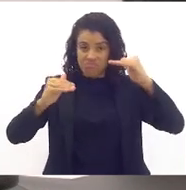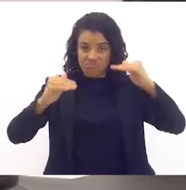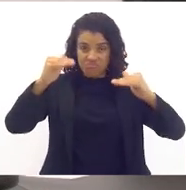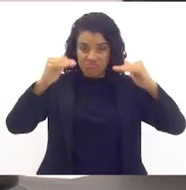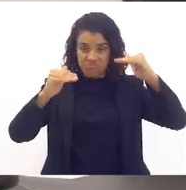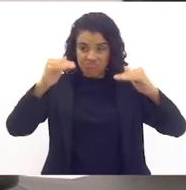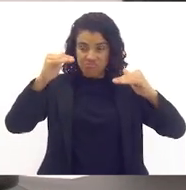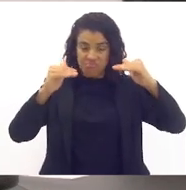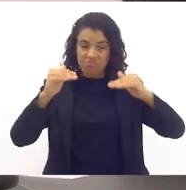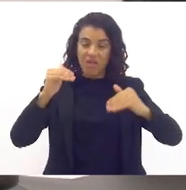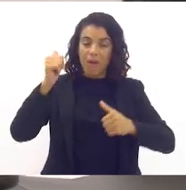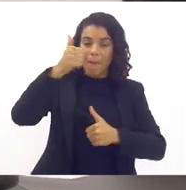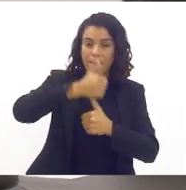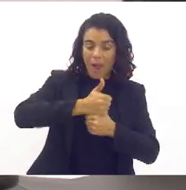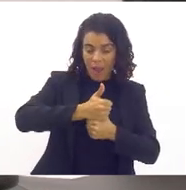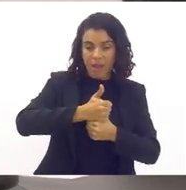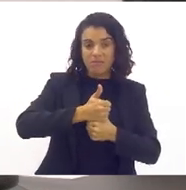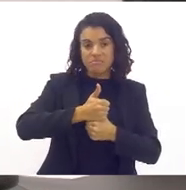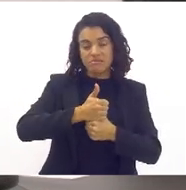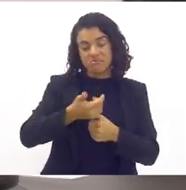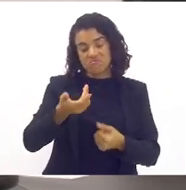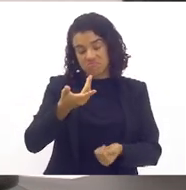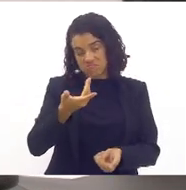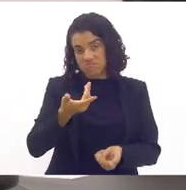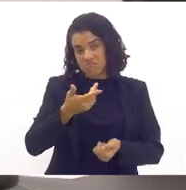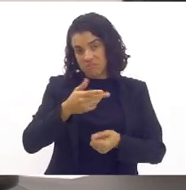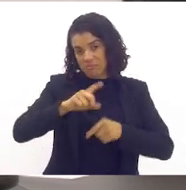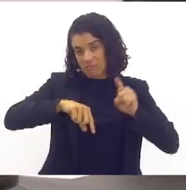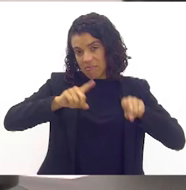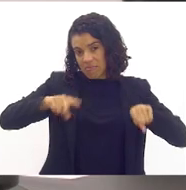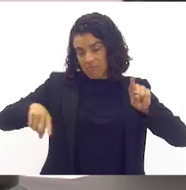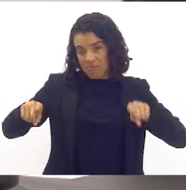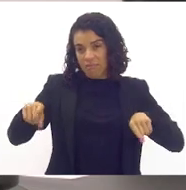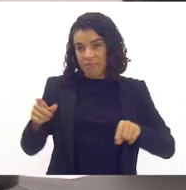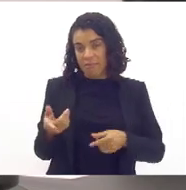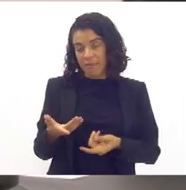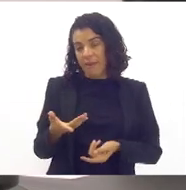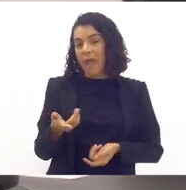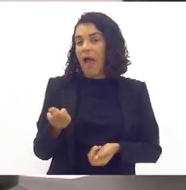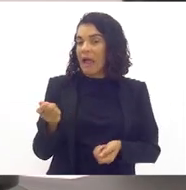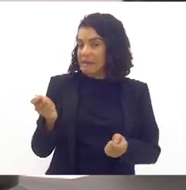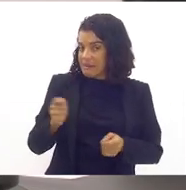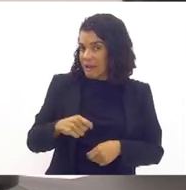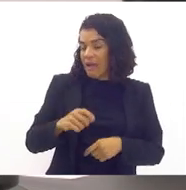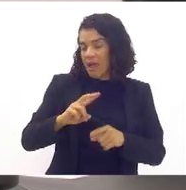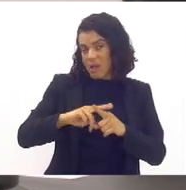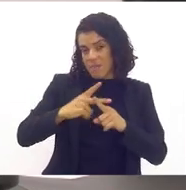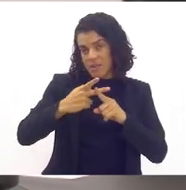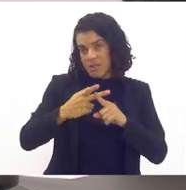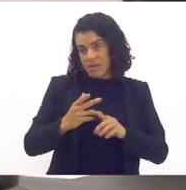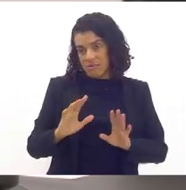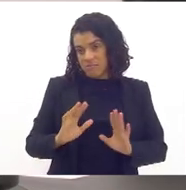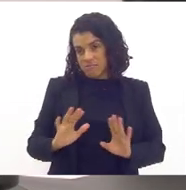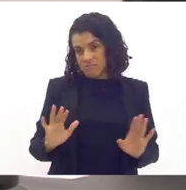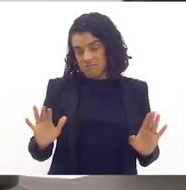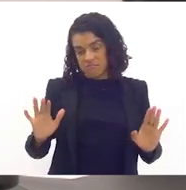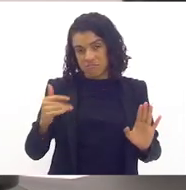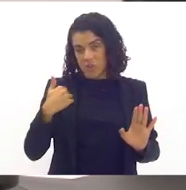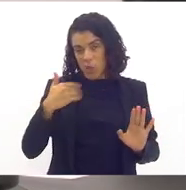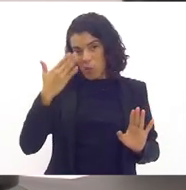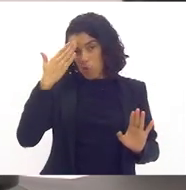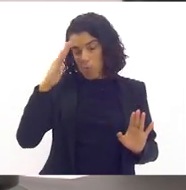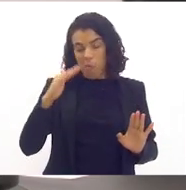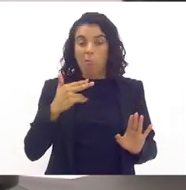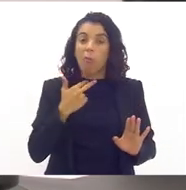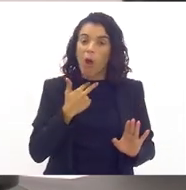outras recomposições, como o deputado Luiz Paulo já mencionou, aí tende a aumentar ainda mais, mas assim, eu não poderia garantir